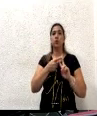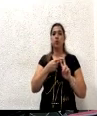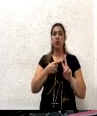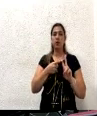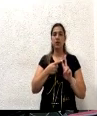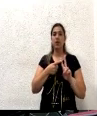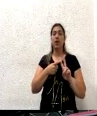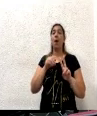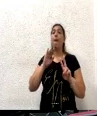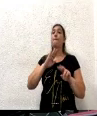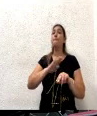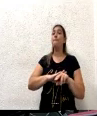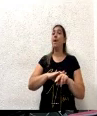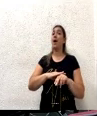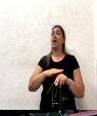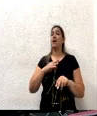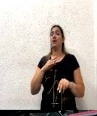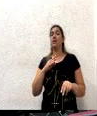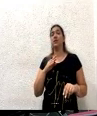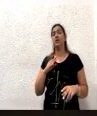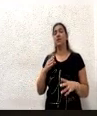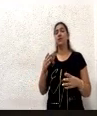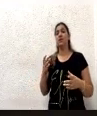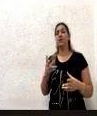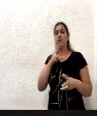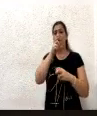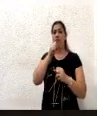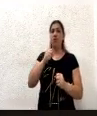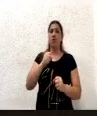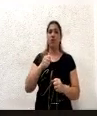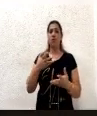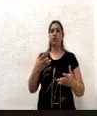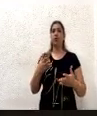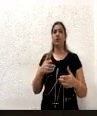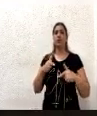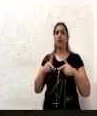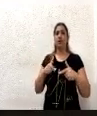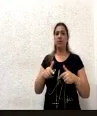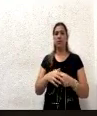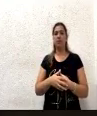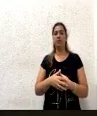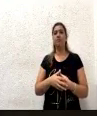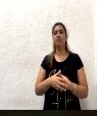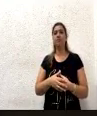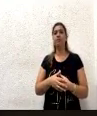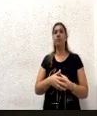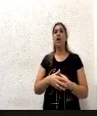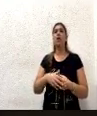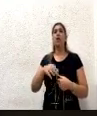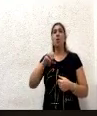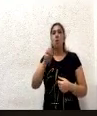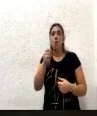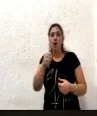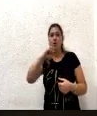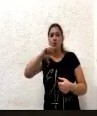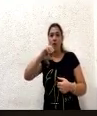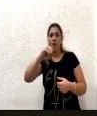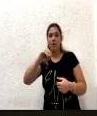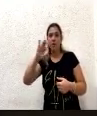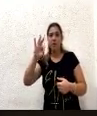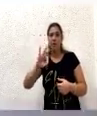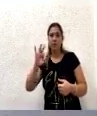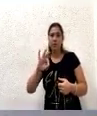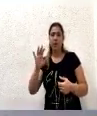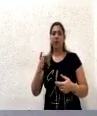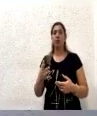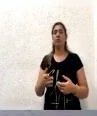cobertura, eficácia, para... Isso, mais... A Nayara está me soprando aqui, que é mais de 80% do tipo 2. E aí, qual que